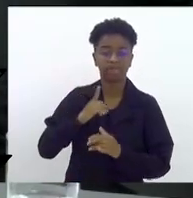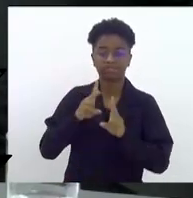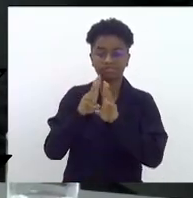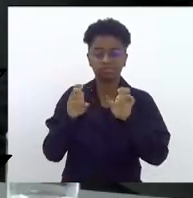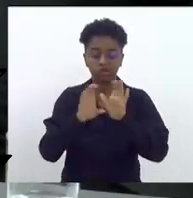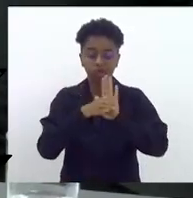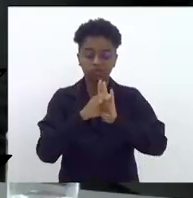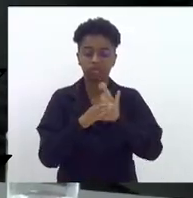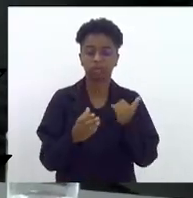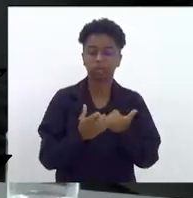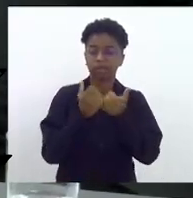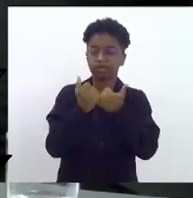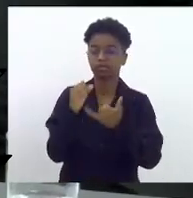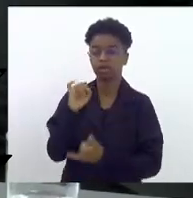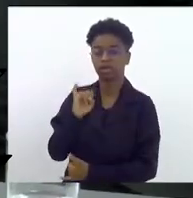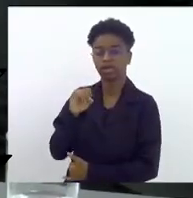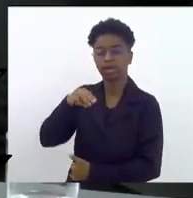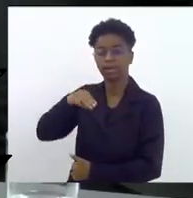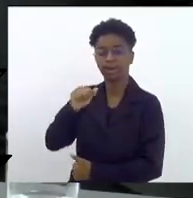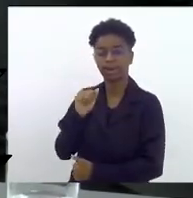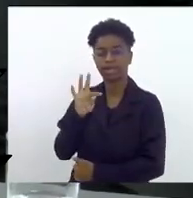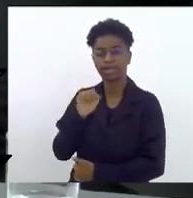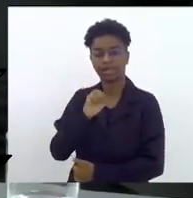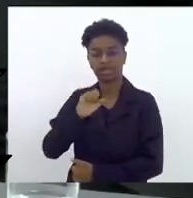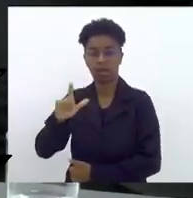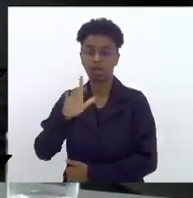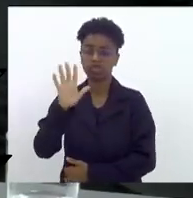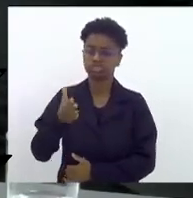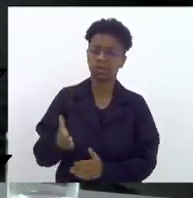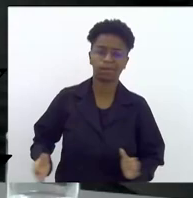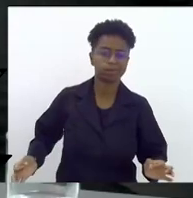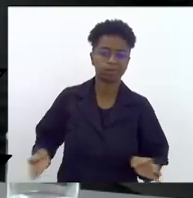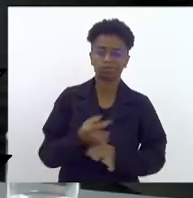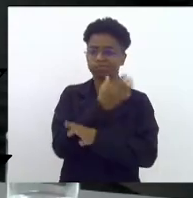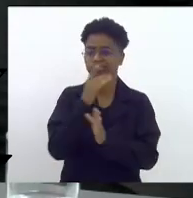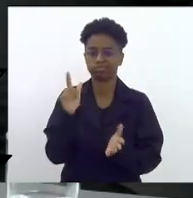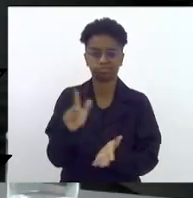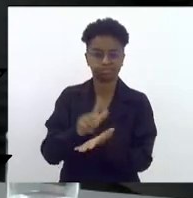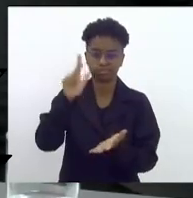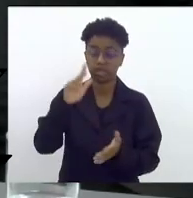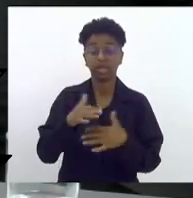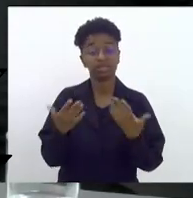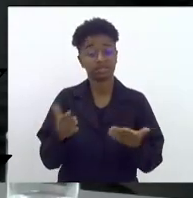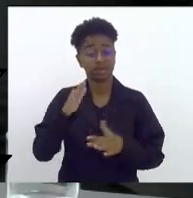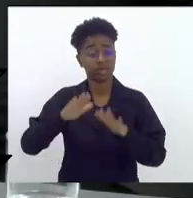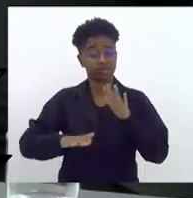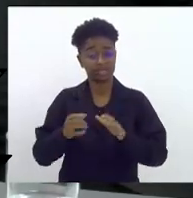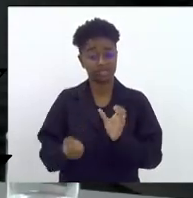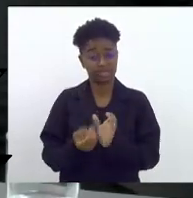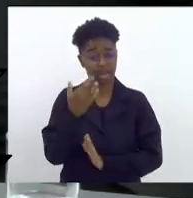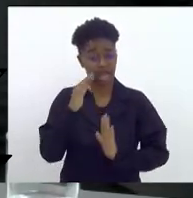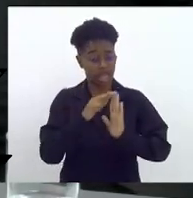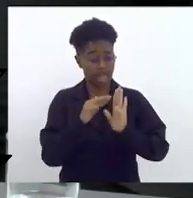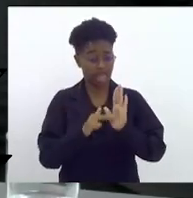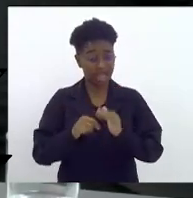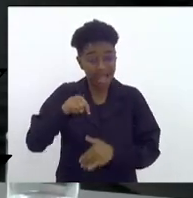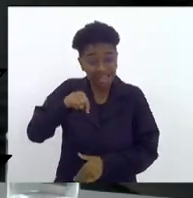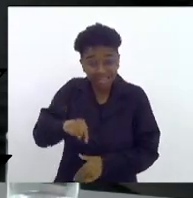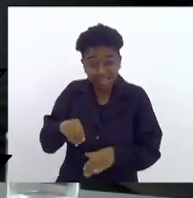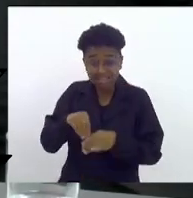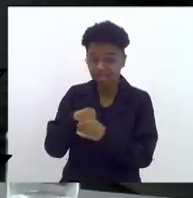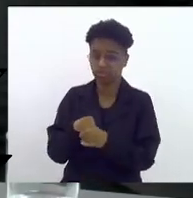imaterial está muito consolidado então por vezes criar uma normativa interna que